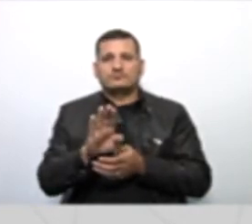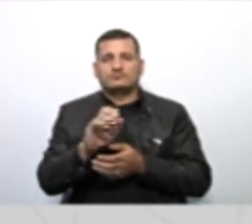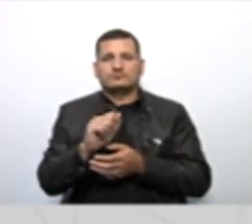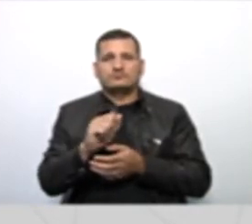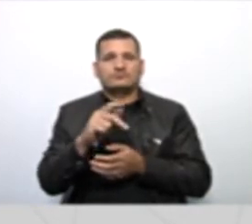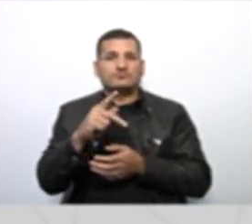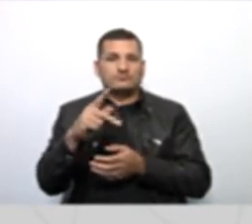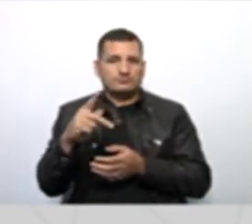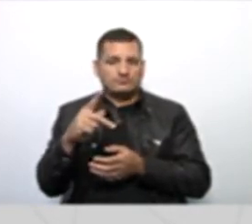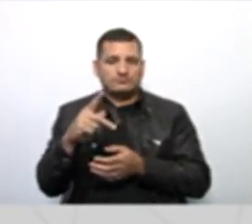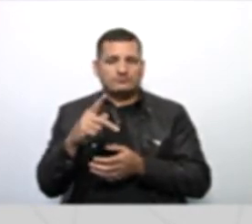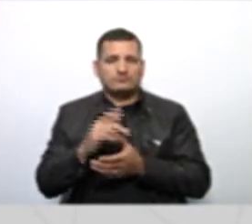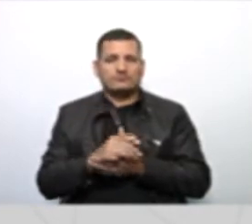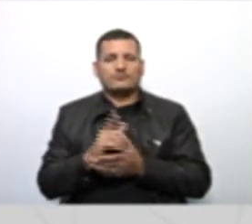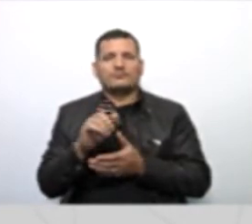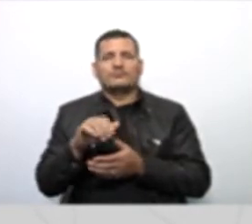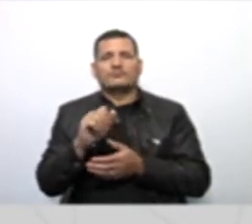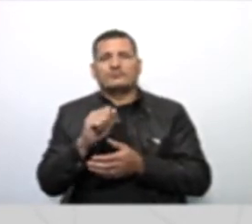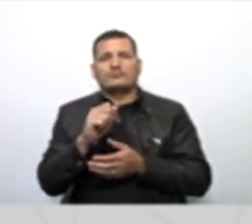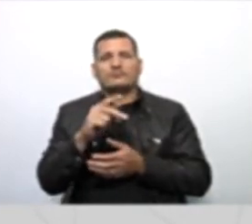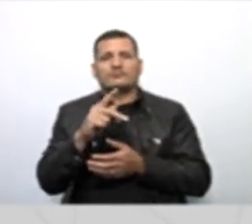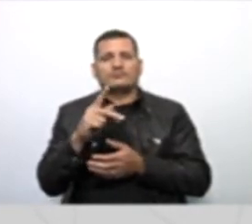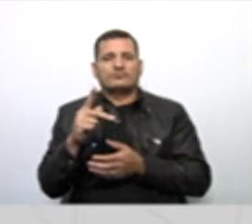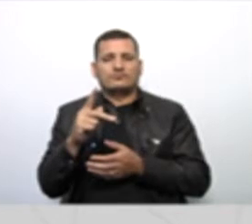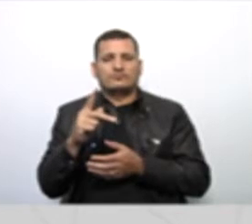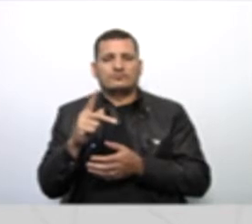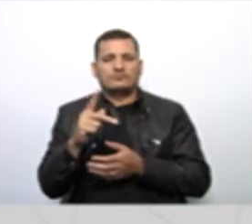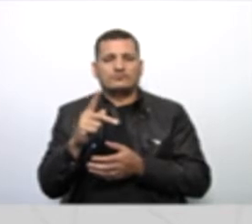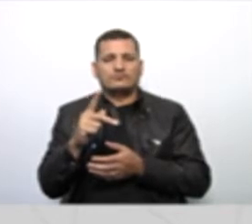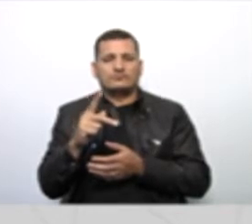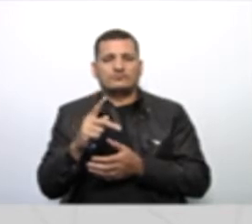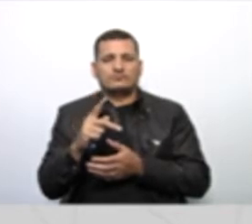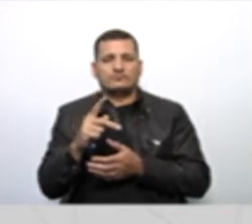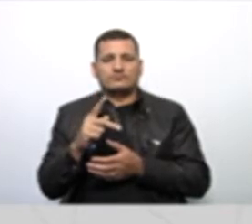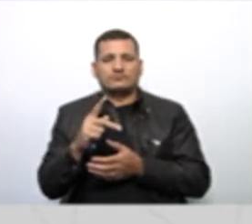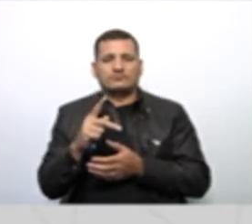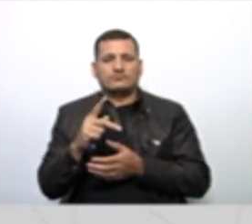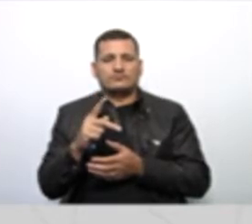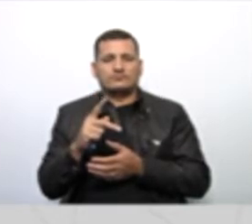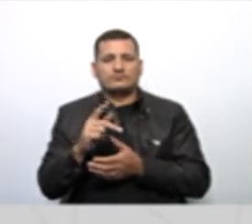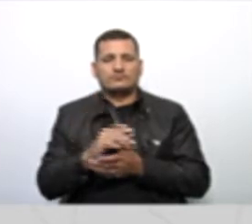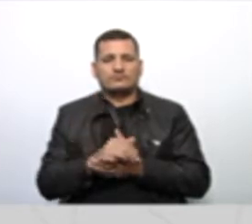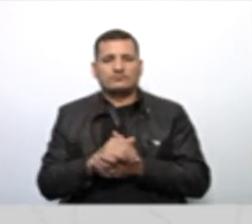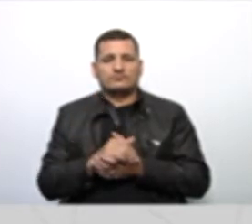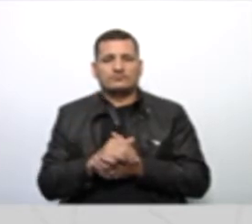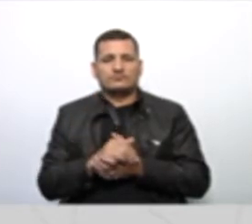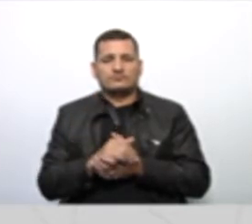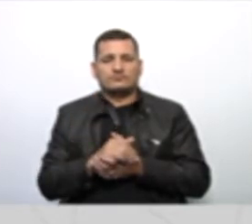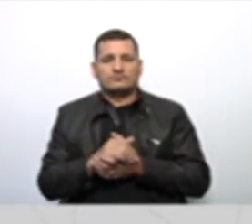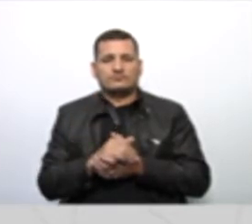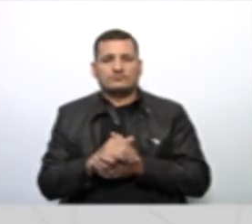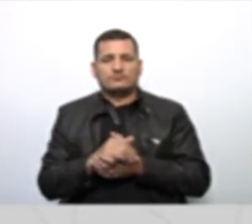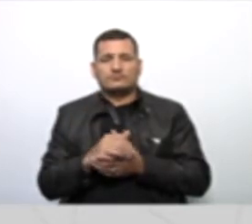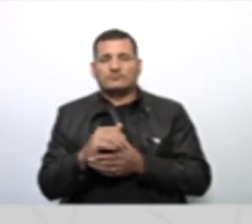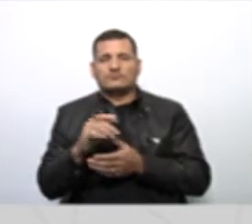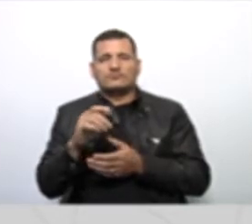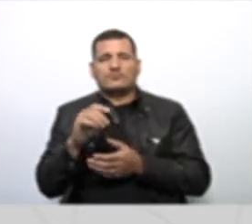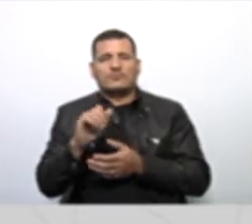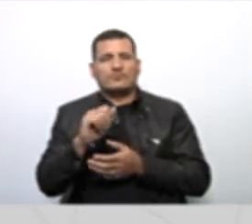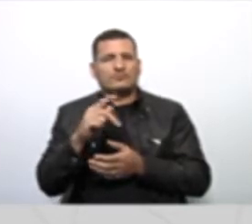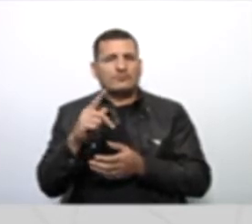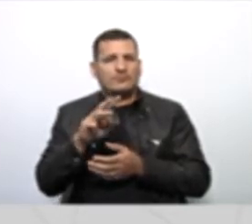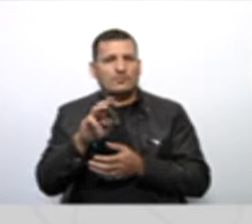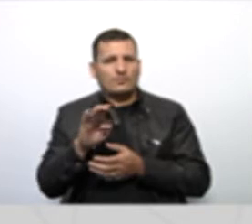Web App é um aplicativo, olha aqui, o Web App não, observe isso aqui, não é um